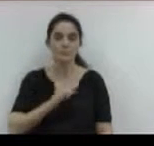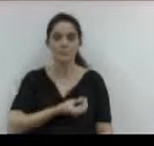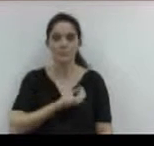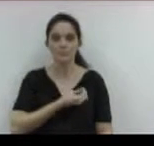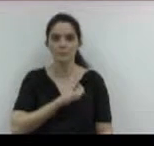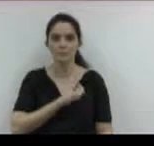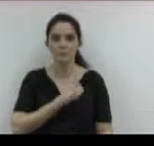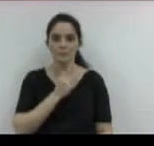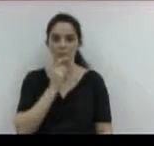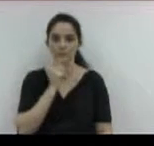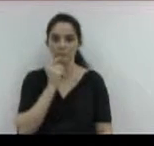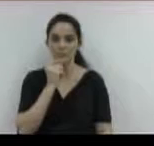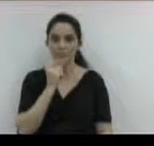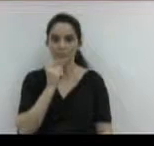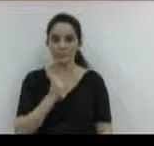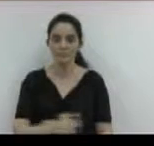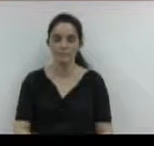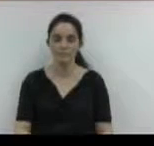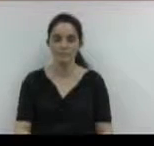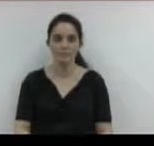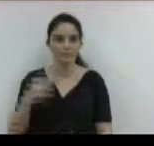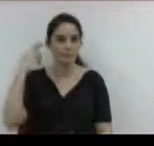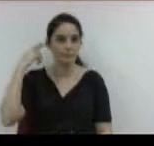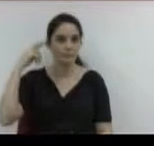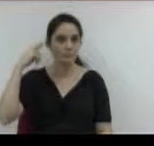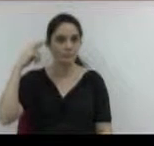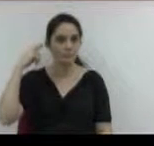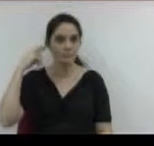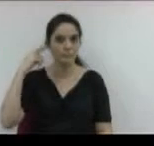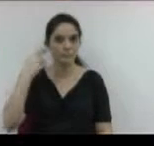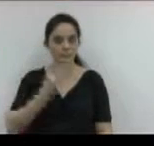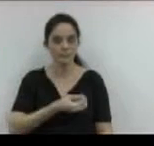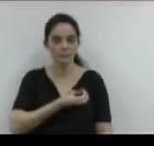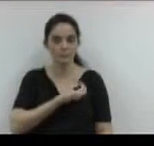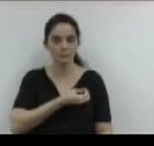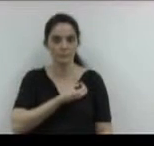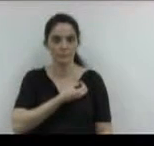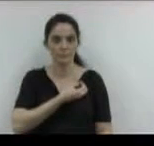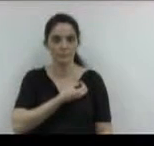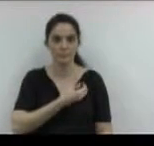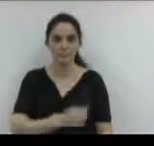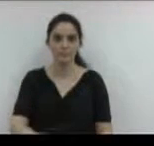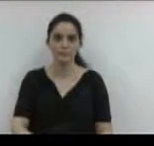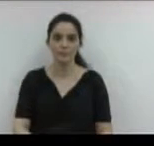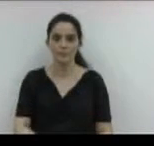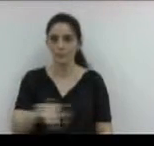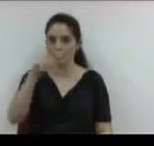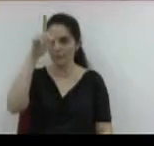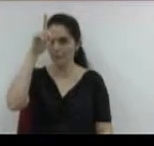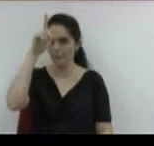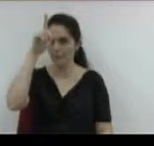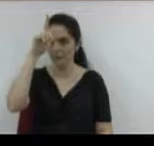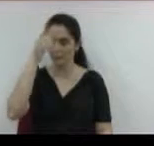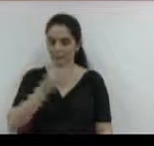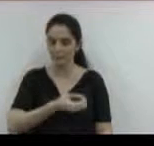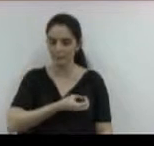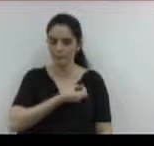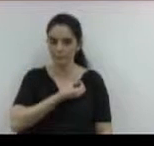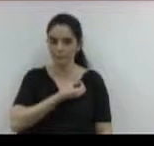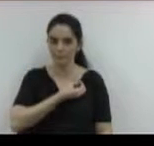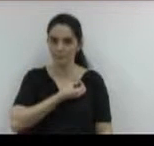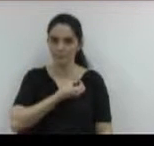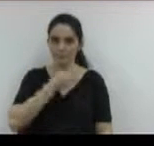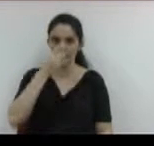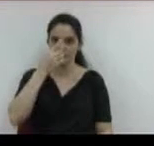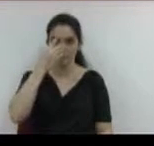Raul. Onei Costa Martins Silva. Presente. Sidney Pascotto. Presente.